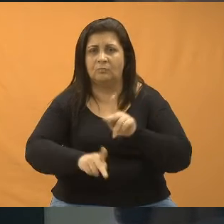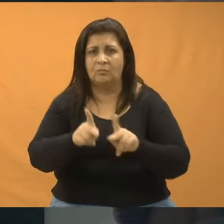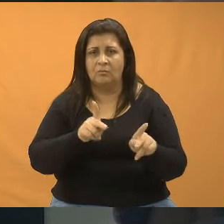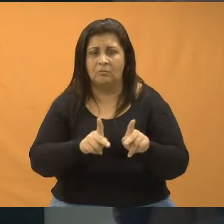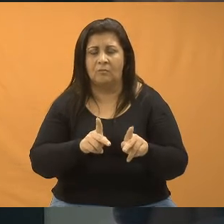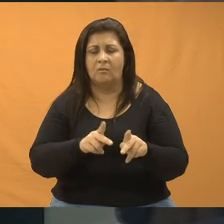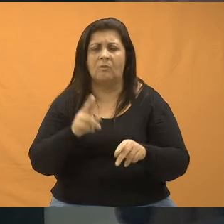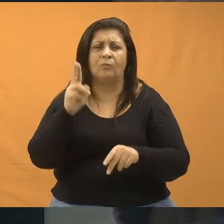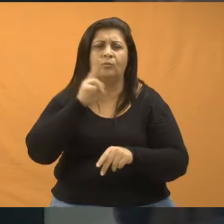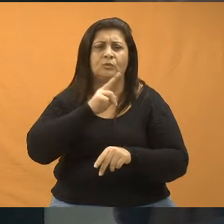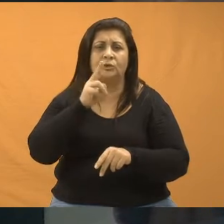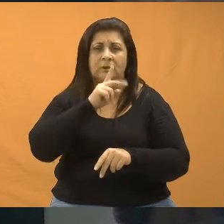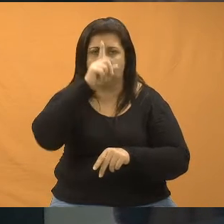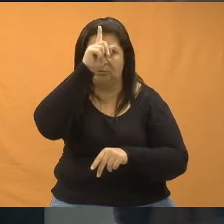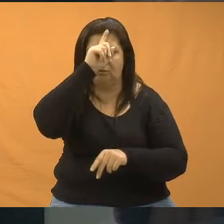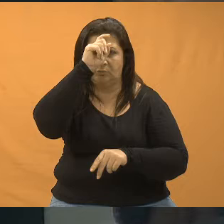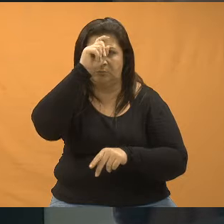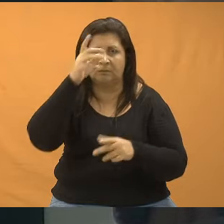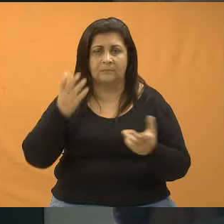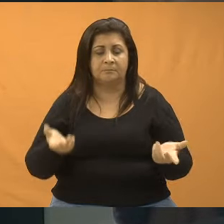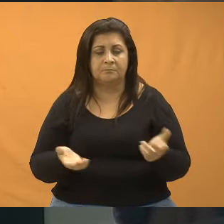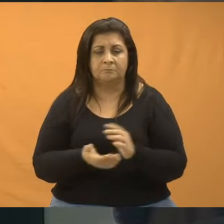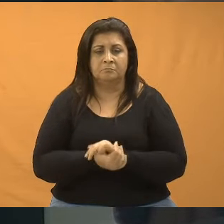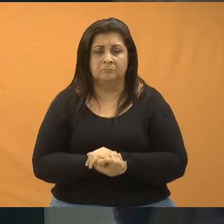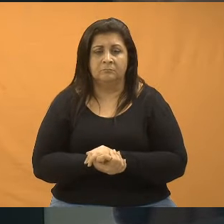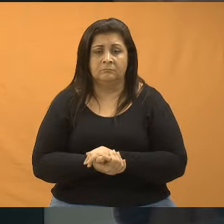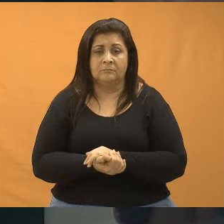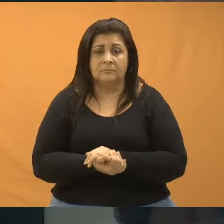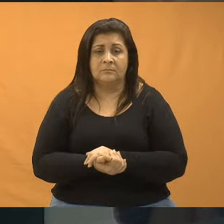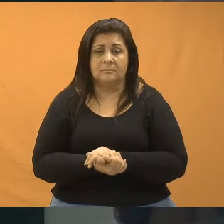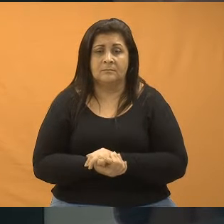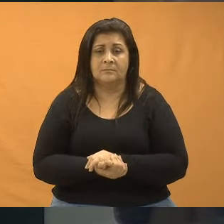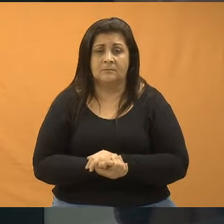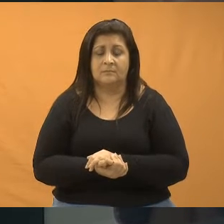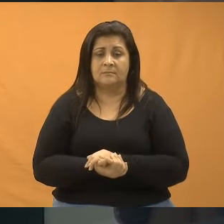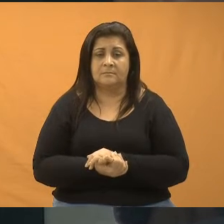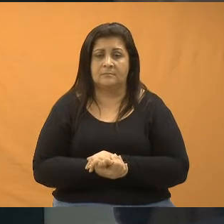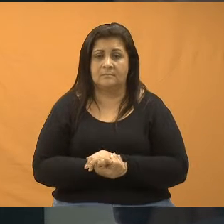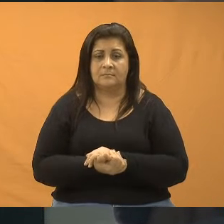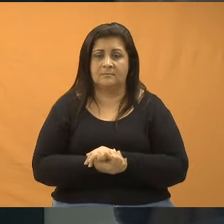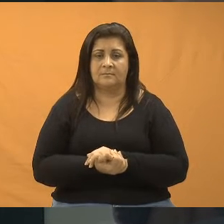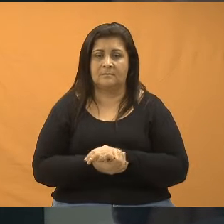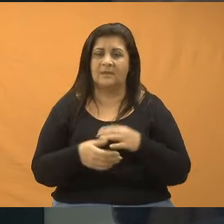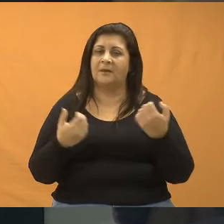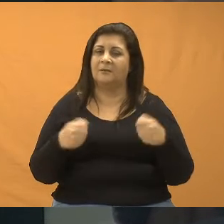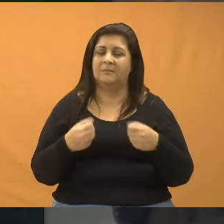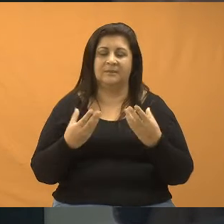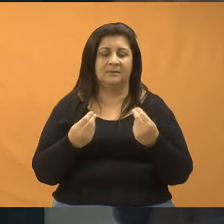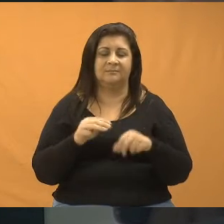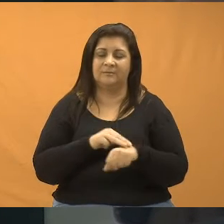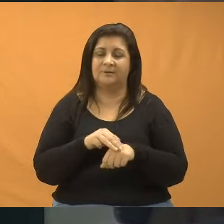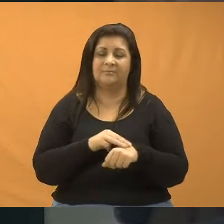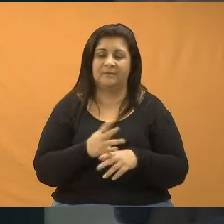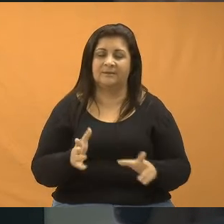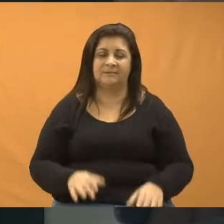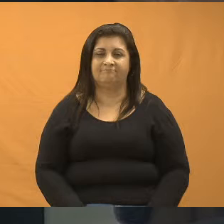de pronto-socorro, de emergência, então, assim, precisa muita discussão mesmo. Então, aqui eu estou